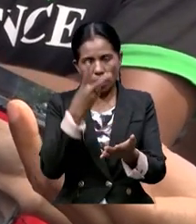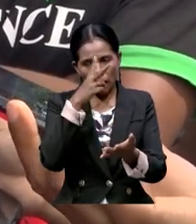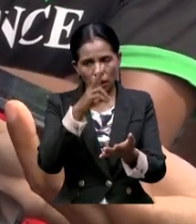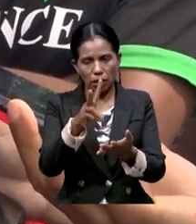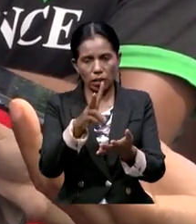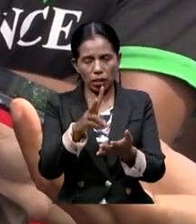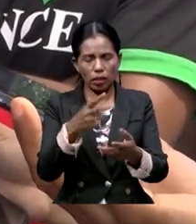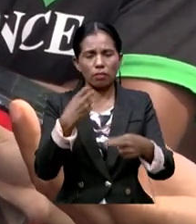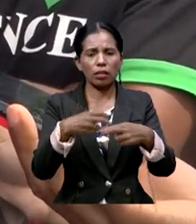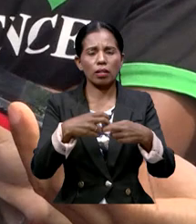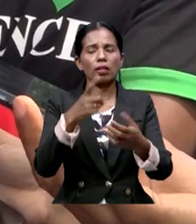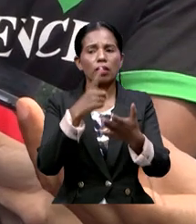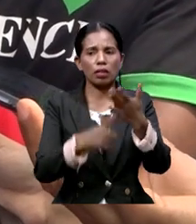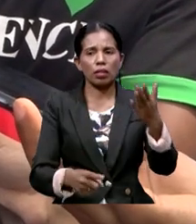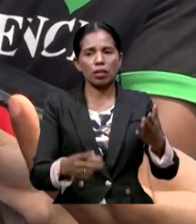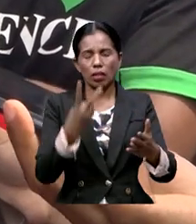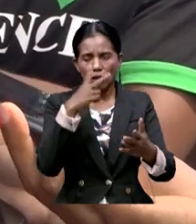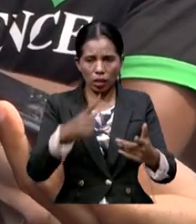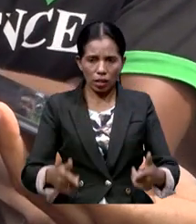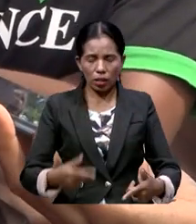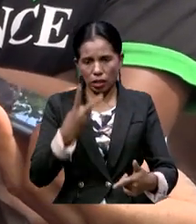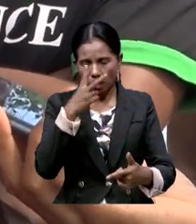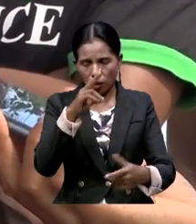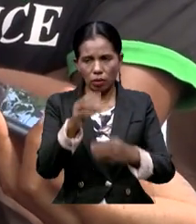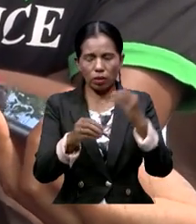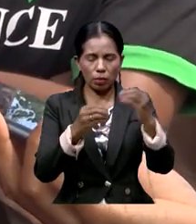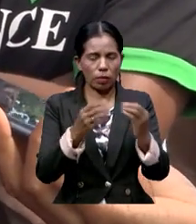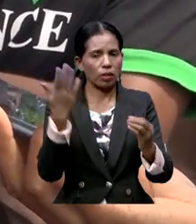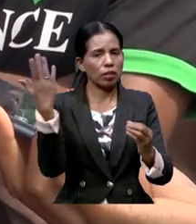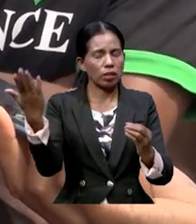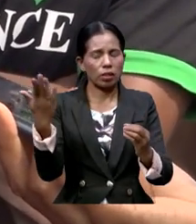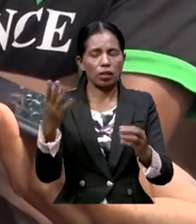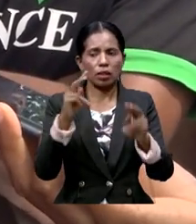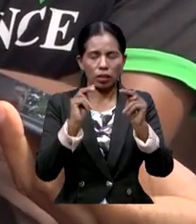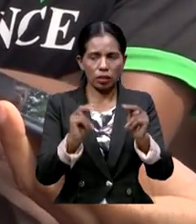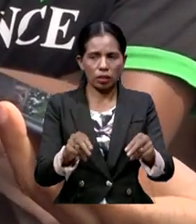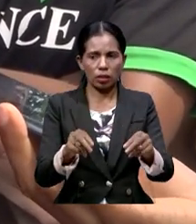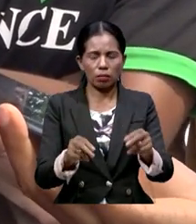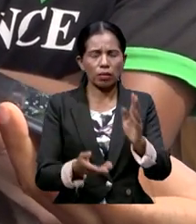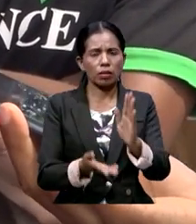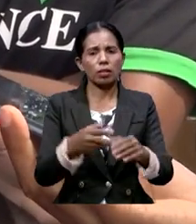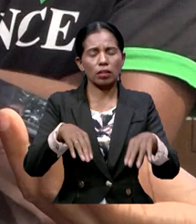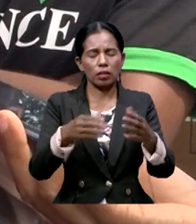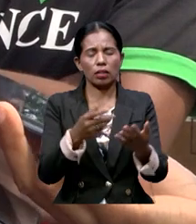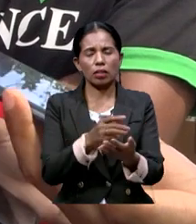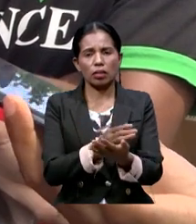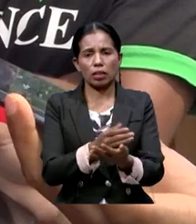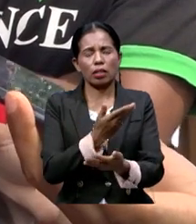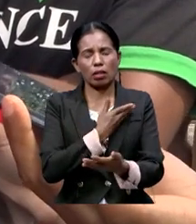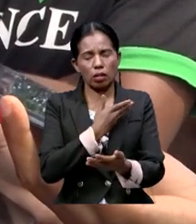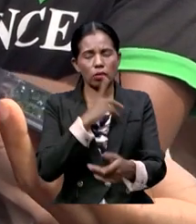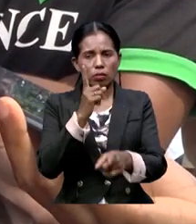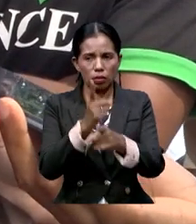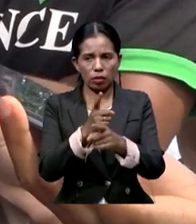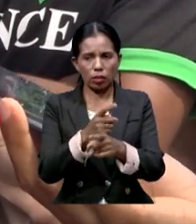nini impacto ne saida realidade mo si ha base necessidade básica não é aceptável. La bele resolve para trabalhar não é problema.